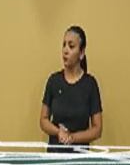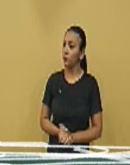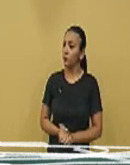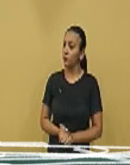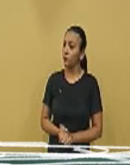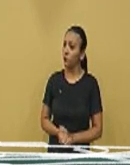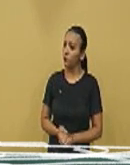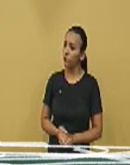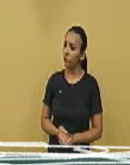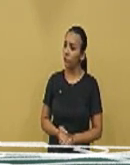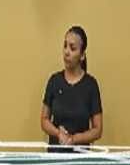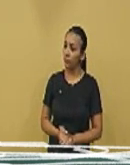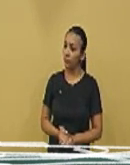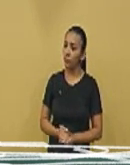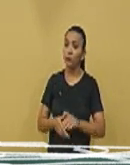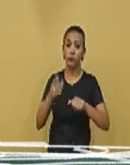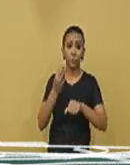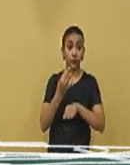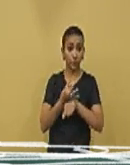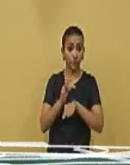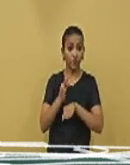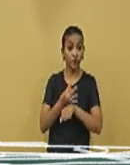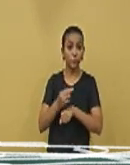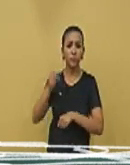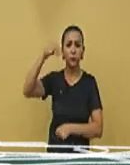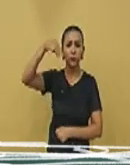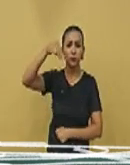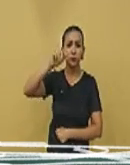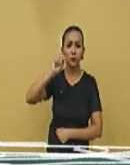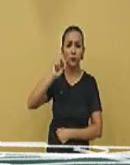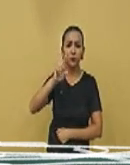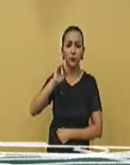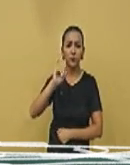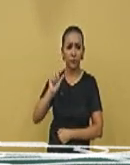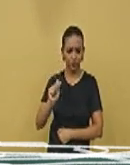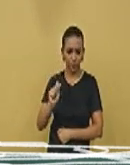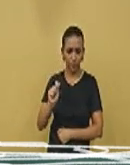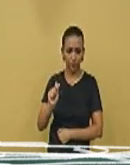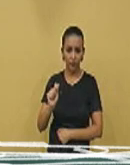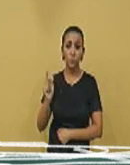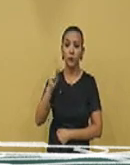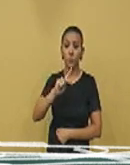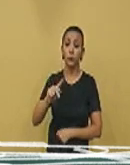A técnica Maria Michele, ela deve fazer a pergunta para o professor